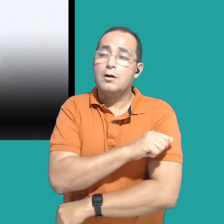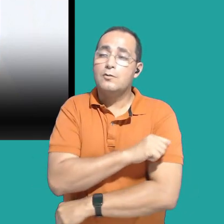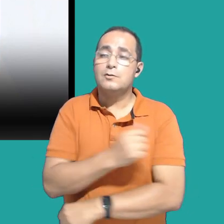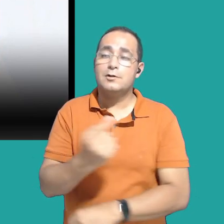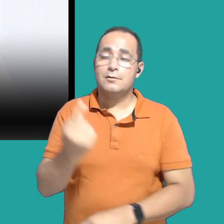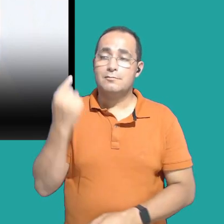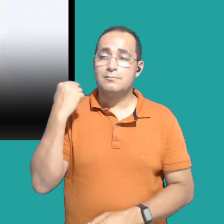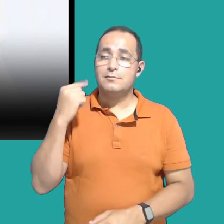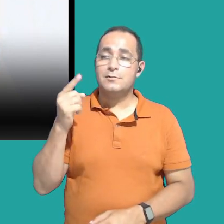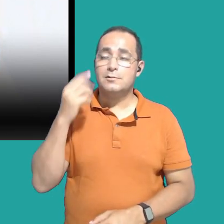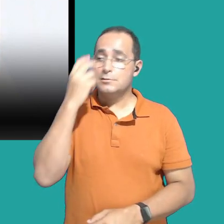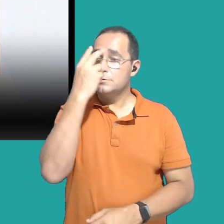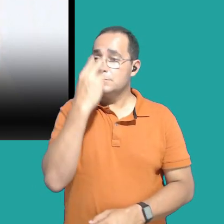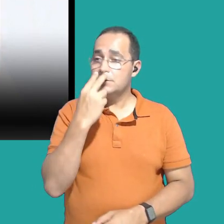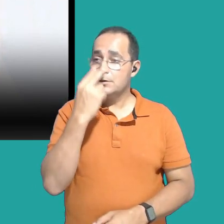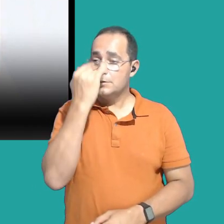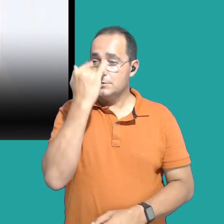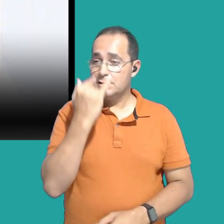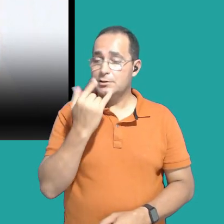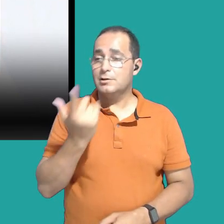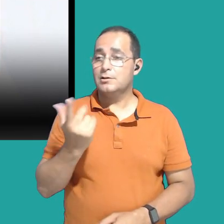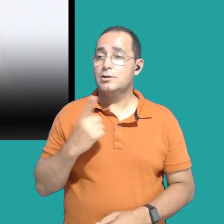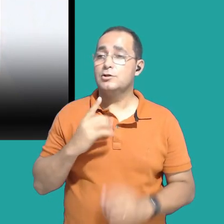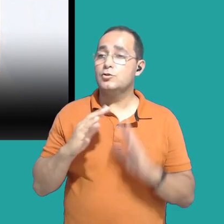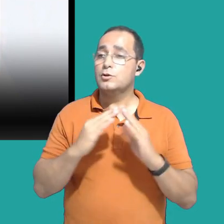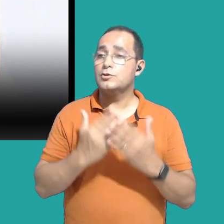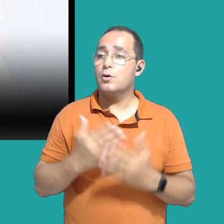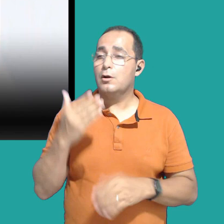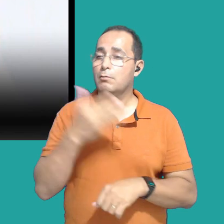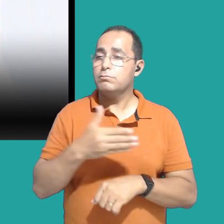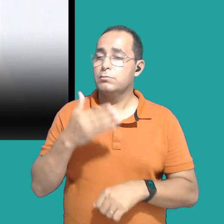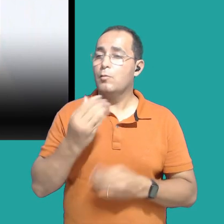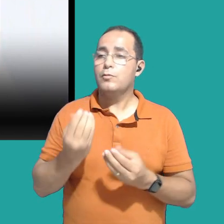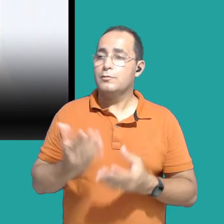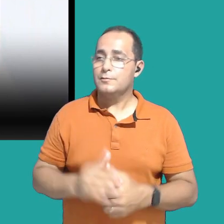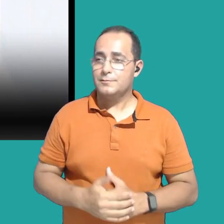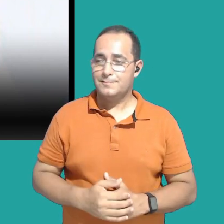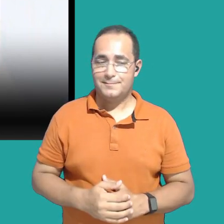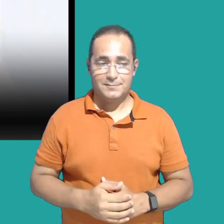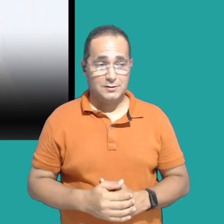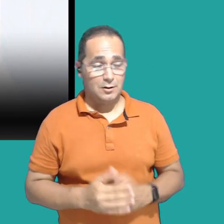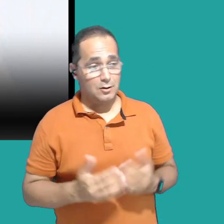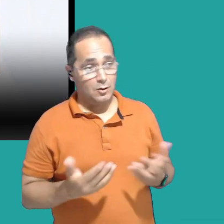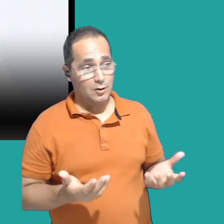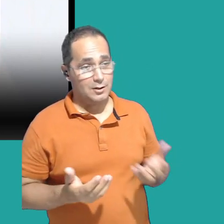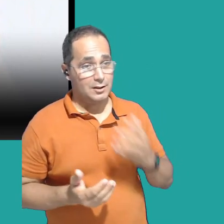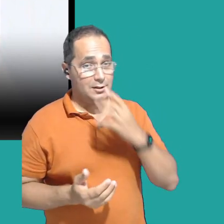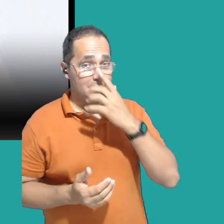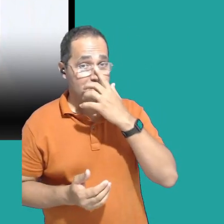foi essa tua vivência como estudante, né, com deficiência visual numa escola.